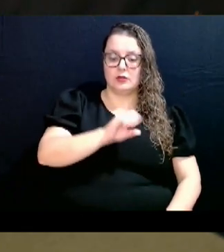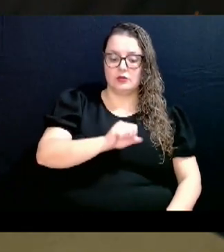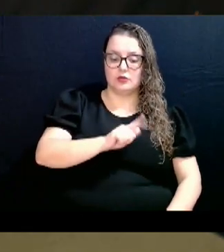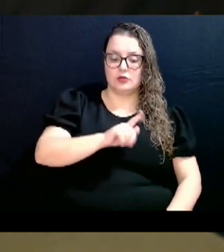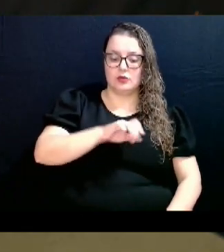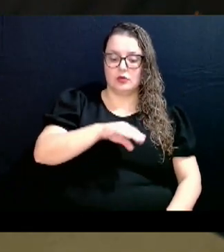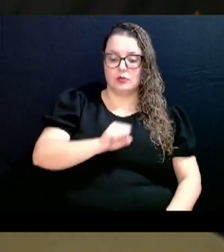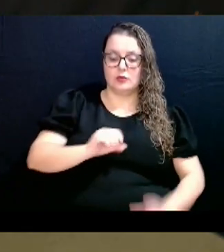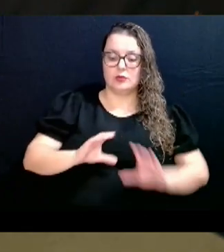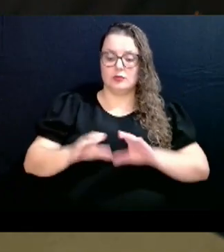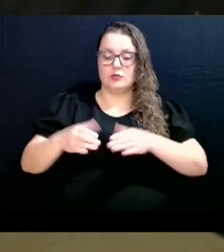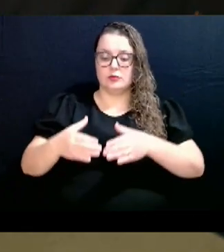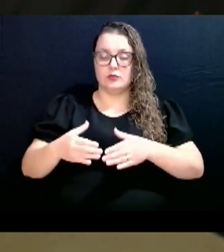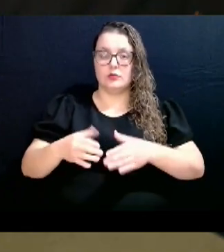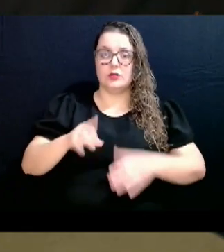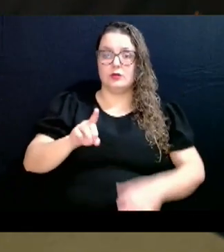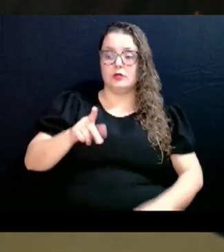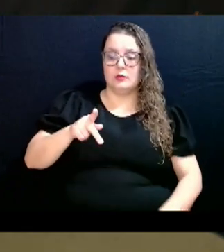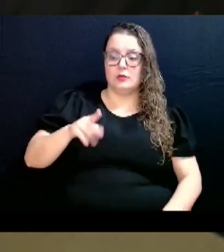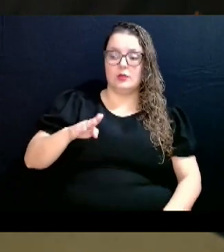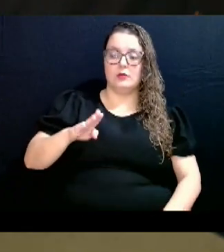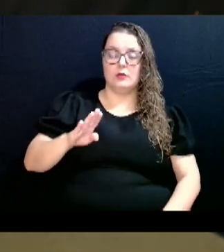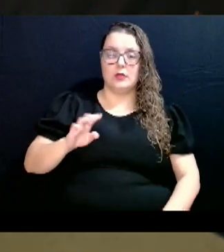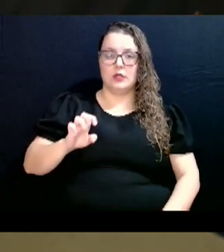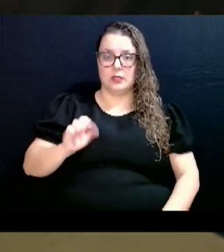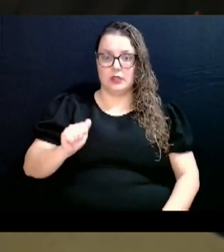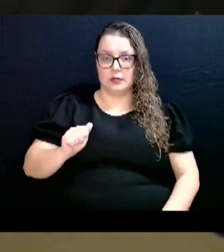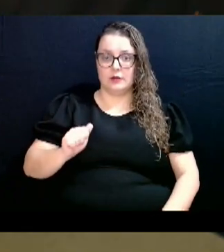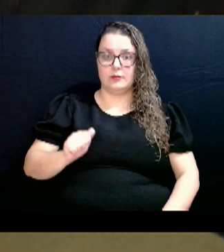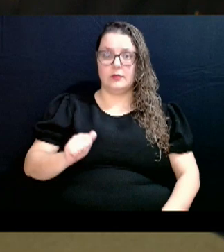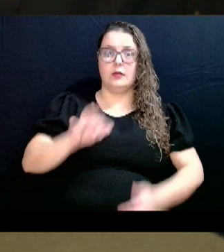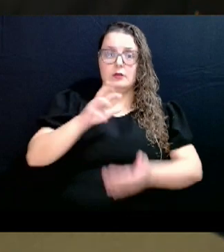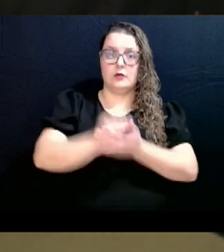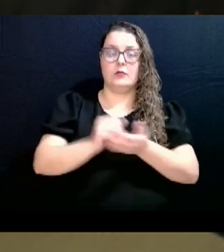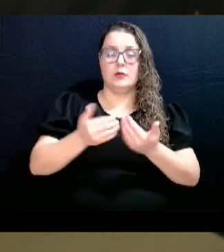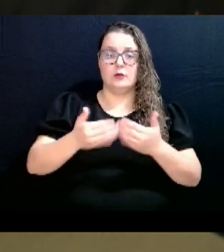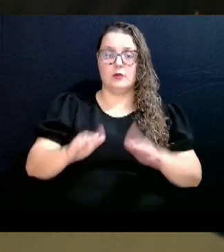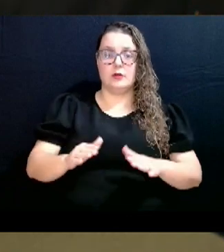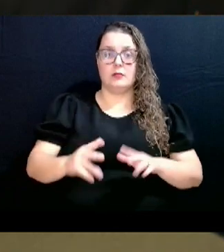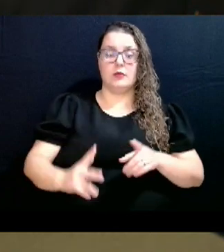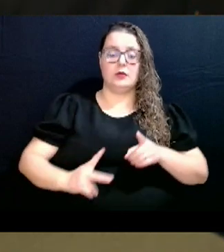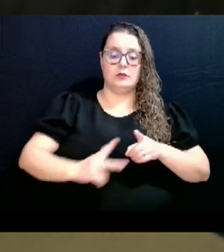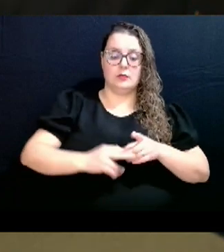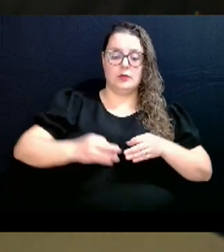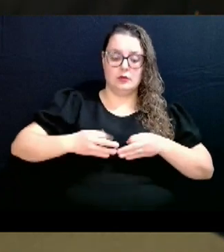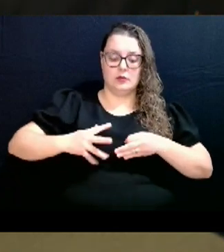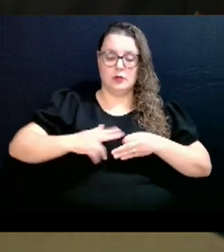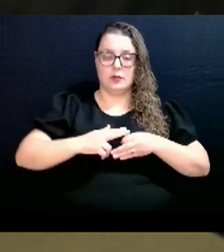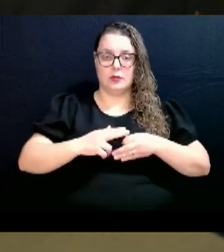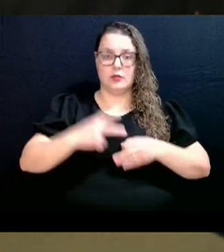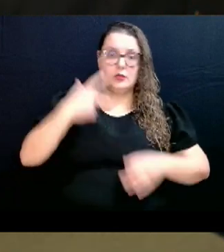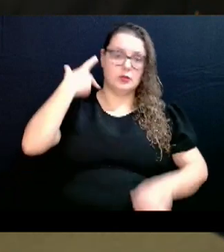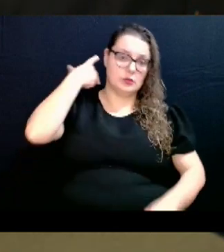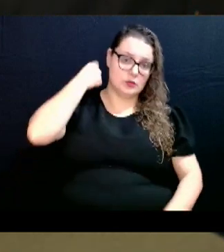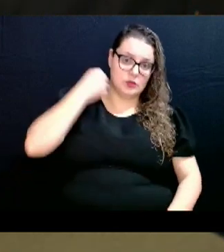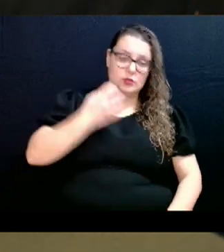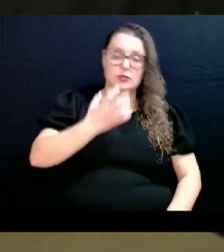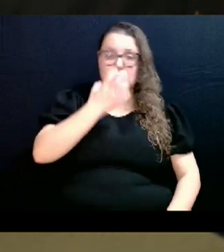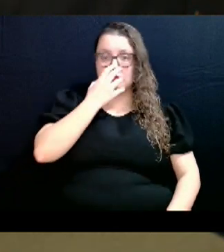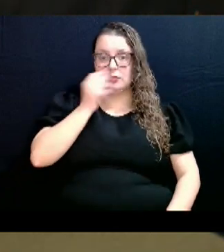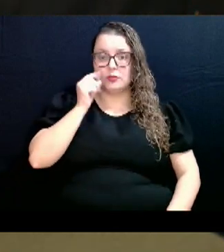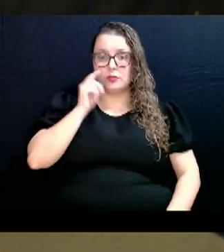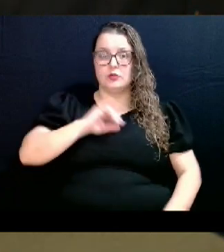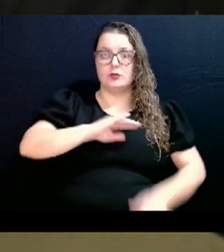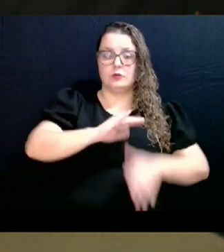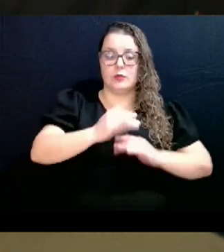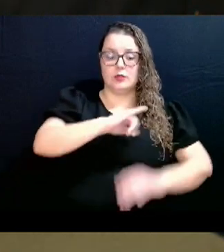Animal, DPBE, segue com inscrições abertas para a campanha gratuita de castração e microchipagem de cães e gatos no Jardim Carlos Gomes. Atenção,